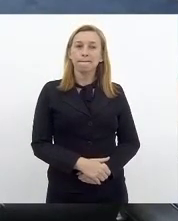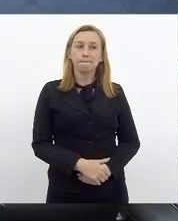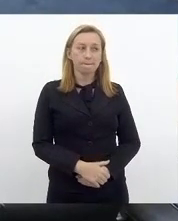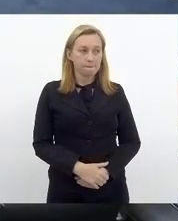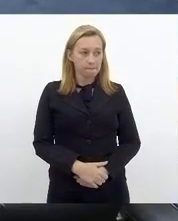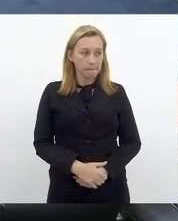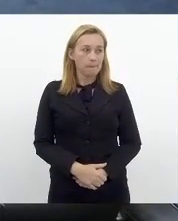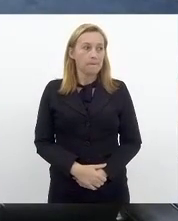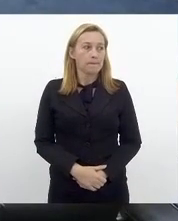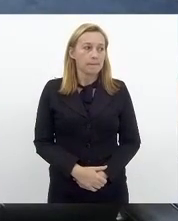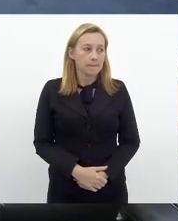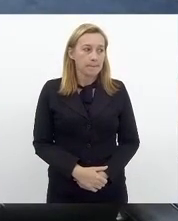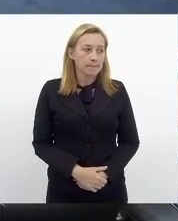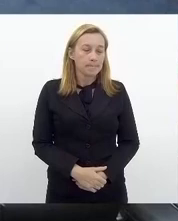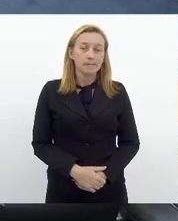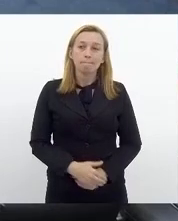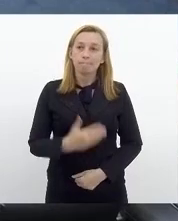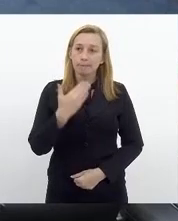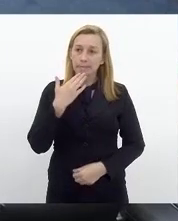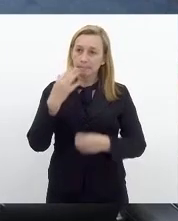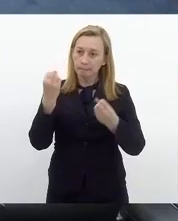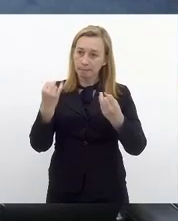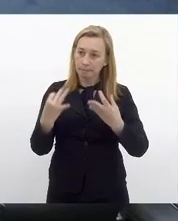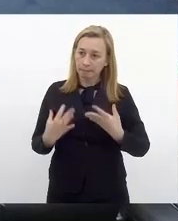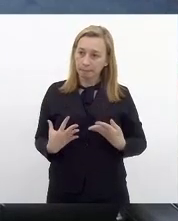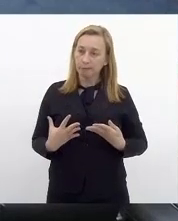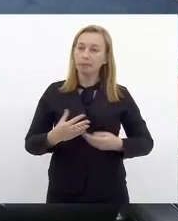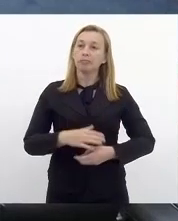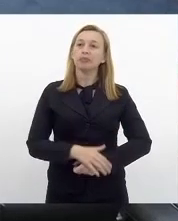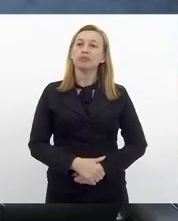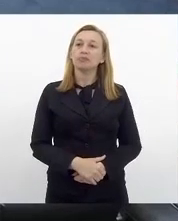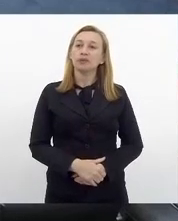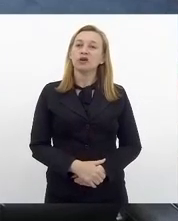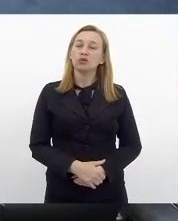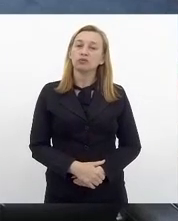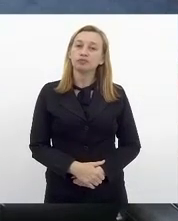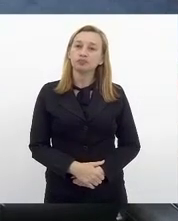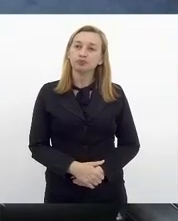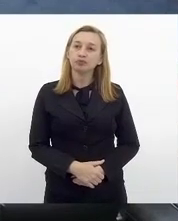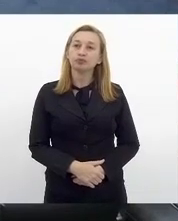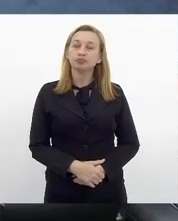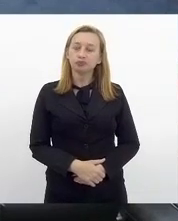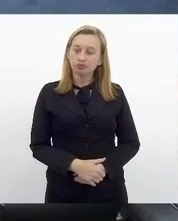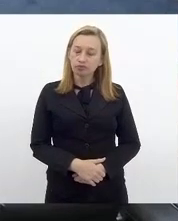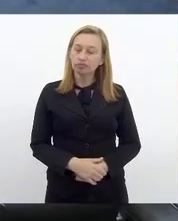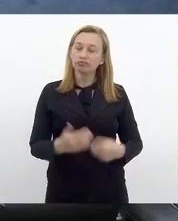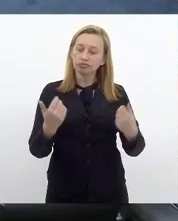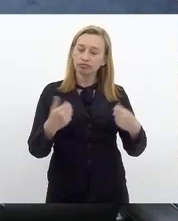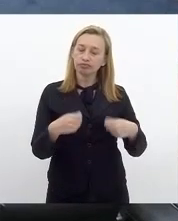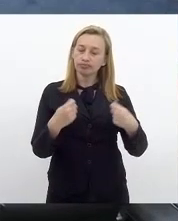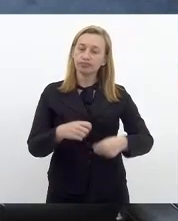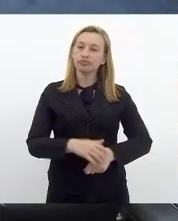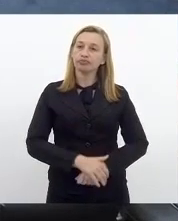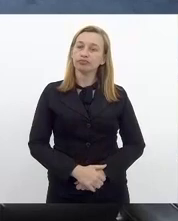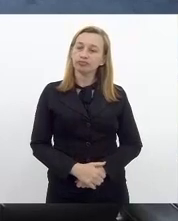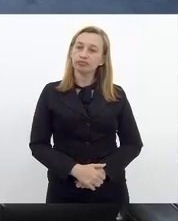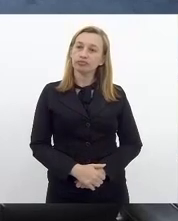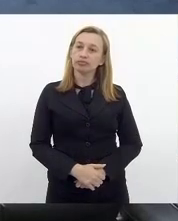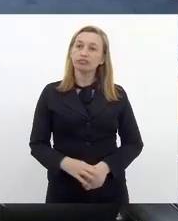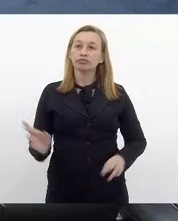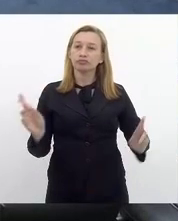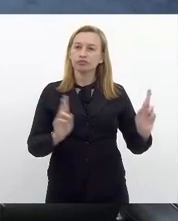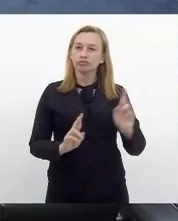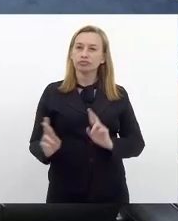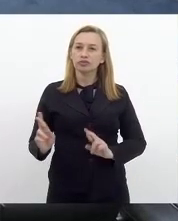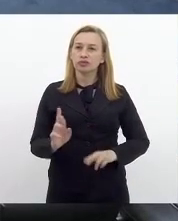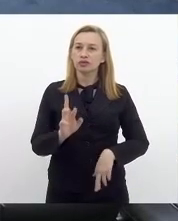cabe um esclarecimento ah e tem o que fundamentar em relação